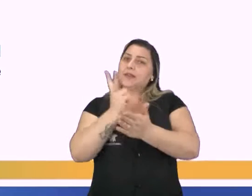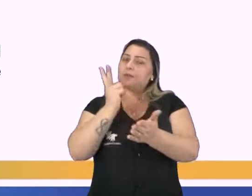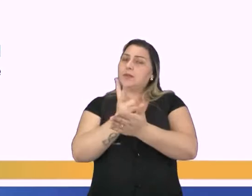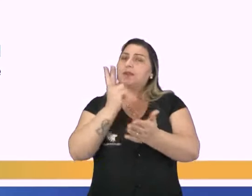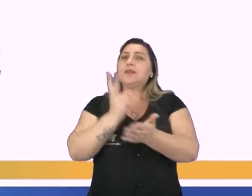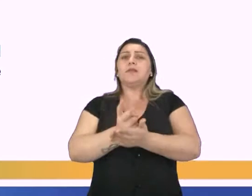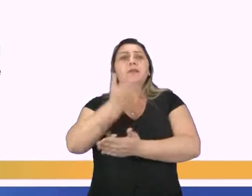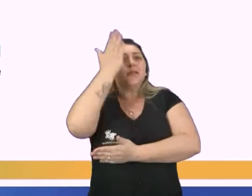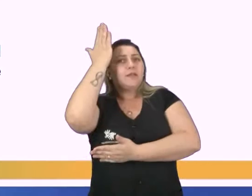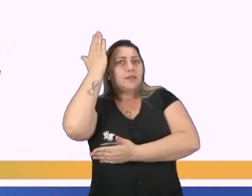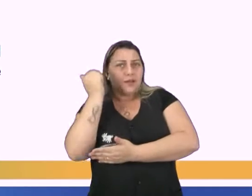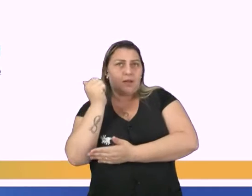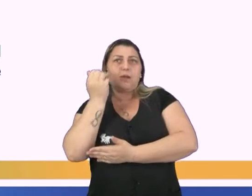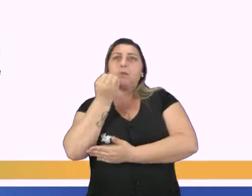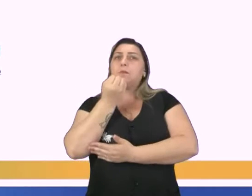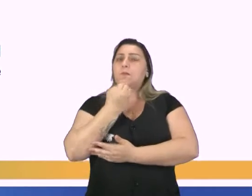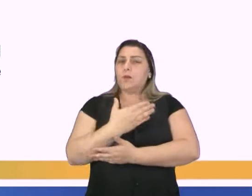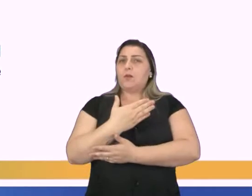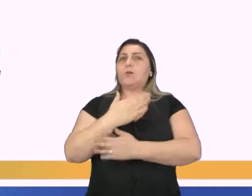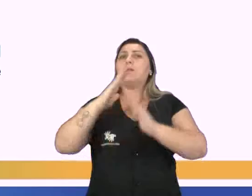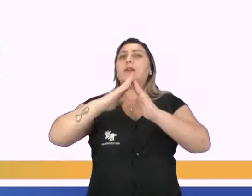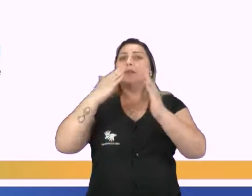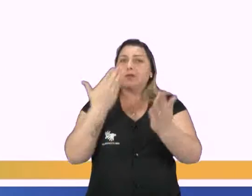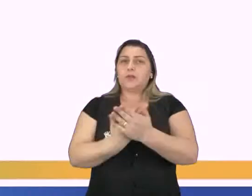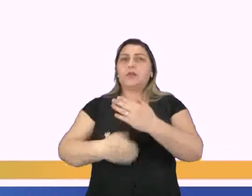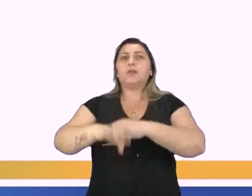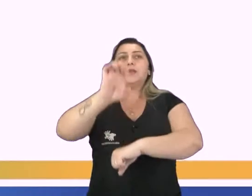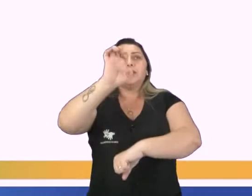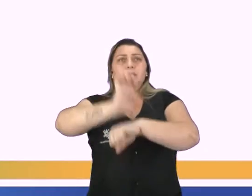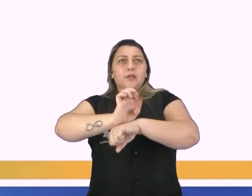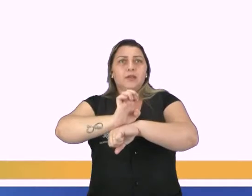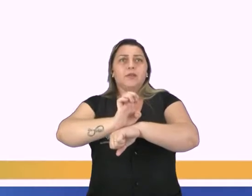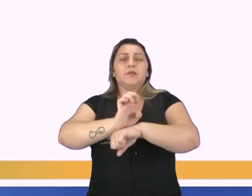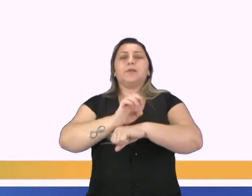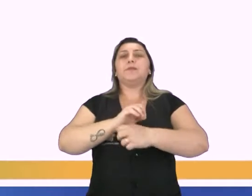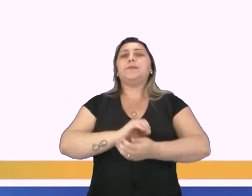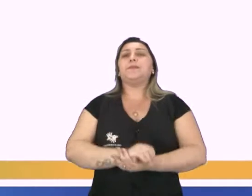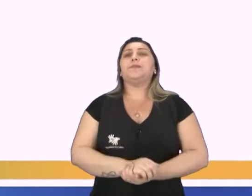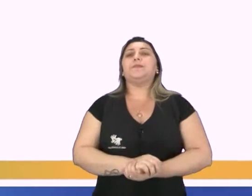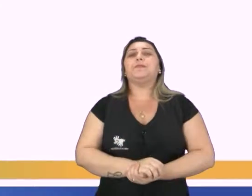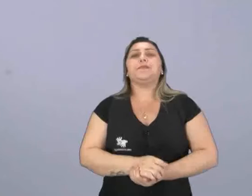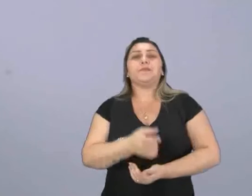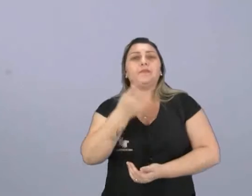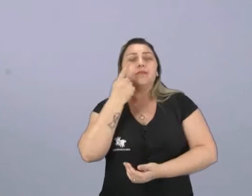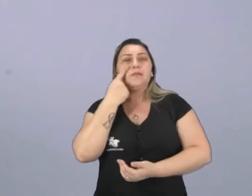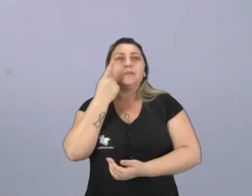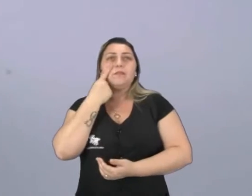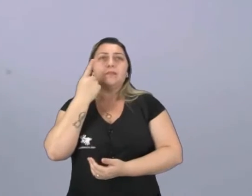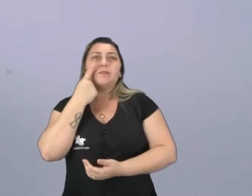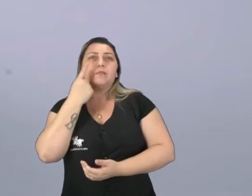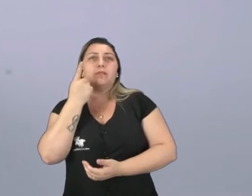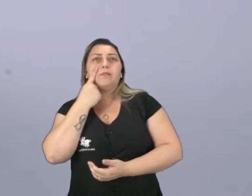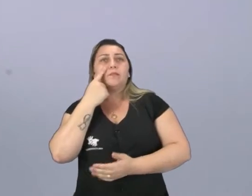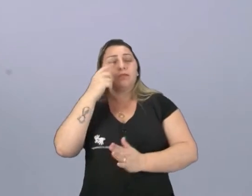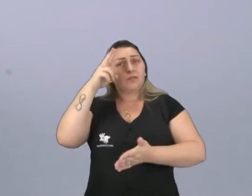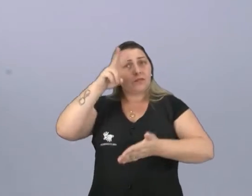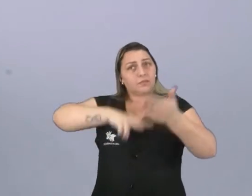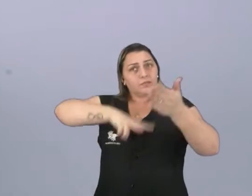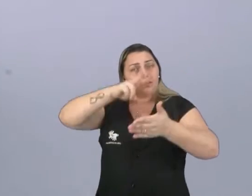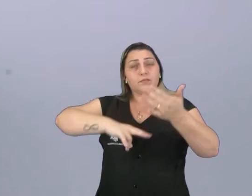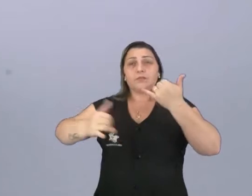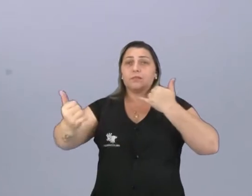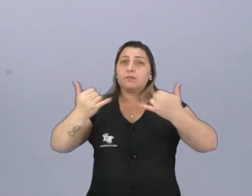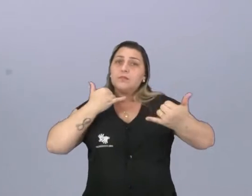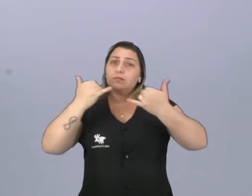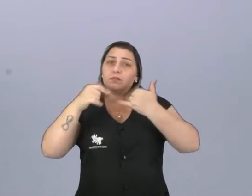porque sabe que isso beneficia as escolas do estado. Gente, observem, né, que nós acabamos de ler uma